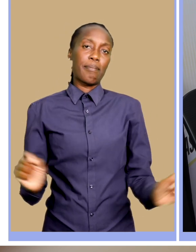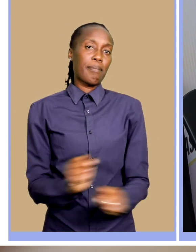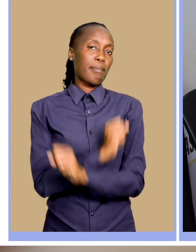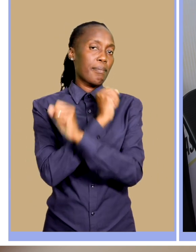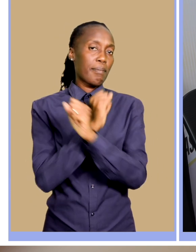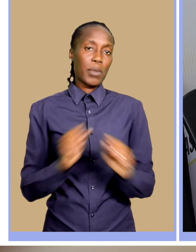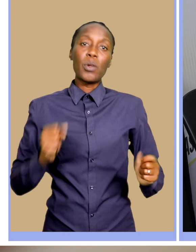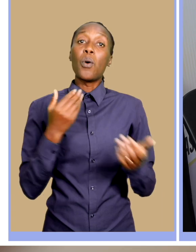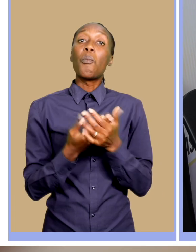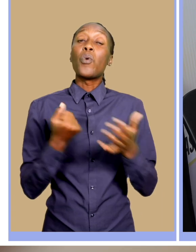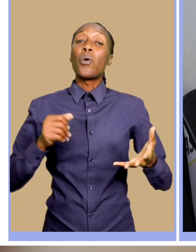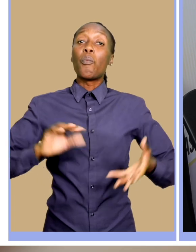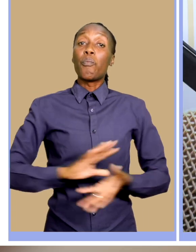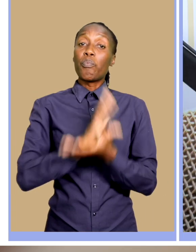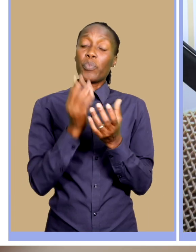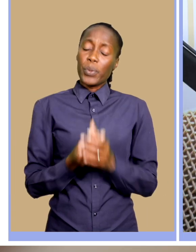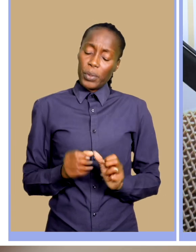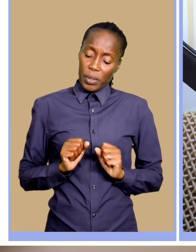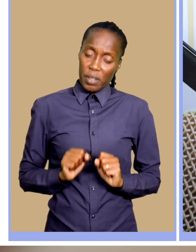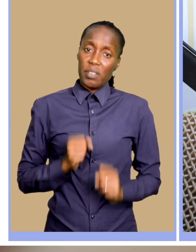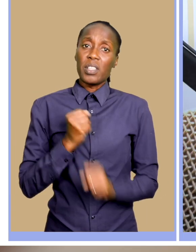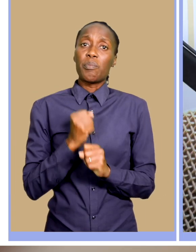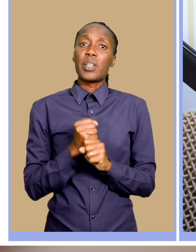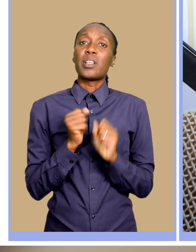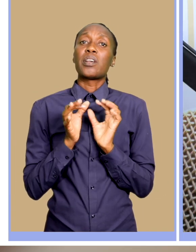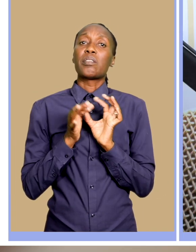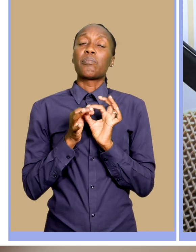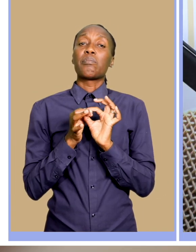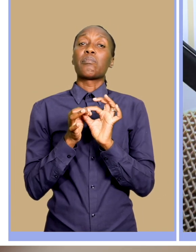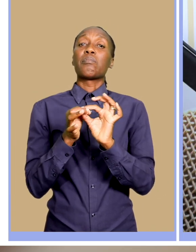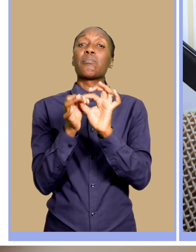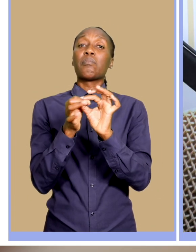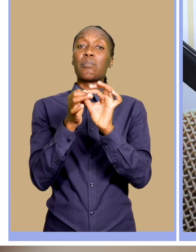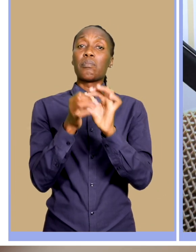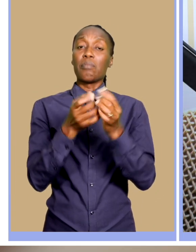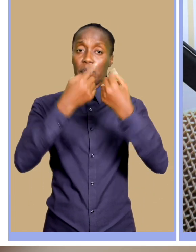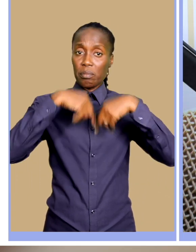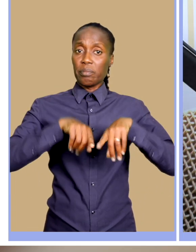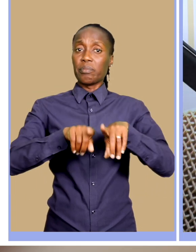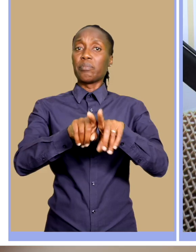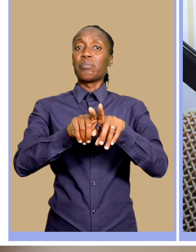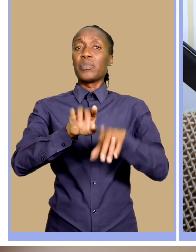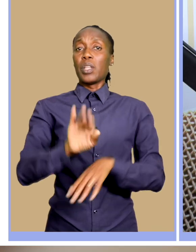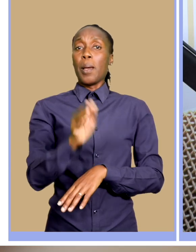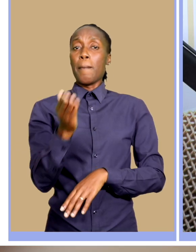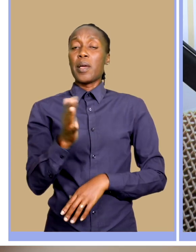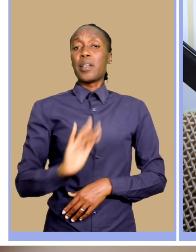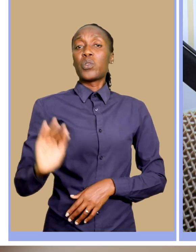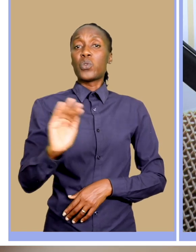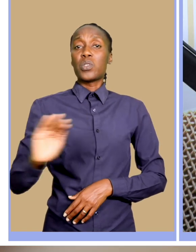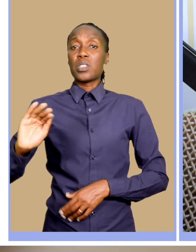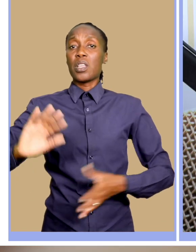não pode ser assim, porque todos nós temos que trabalhar de maneira colaborativa para o bem de toda a sociedade, como eu disse há